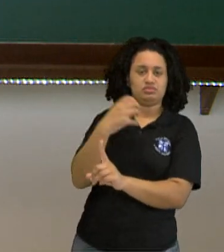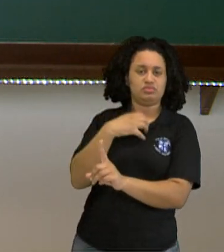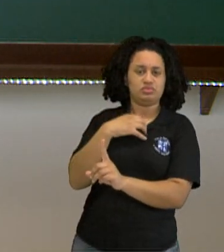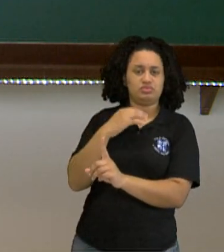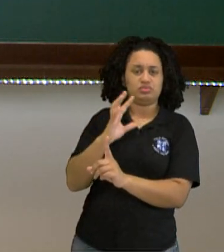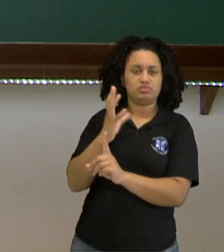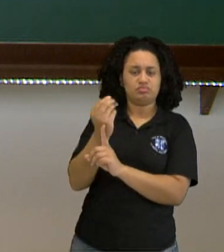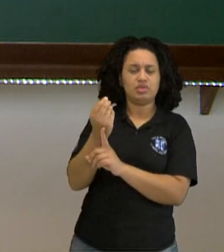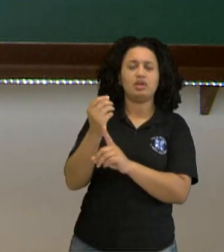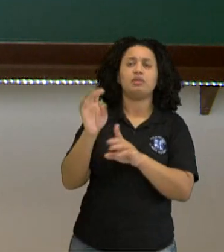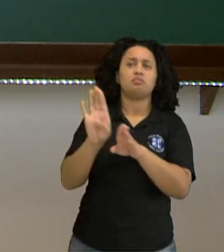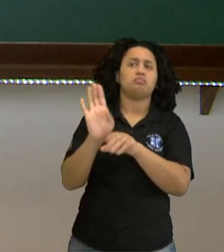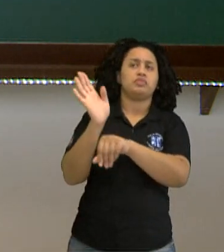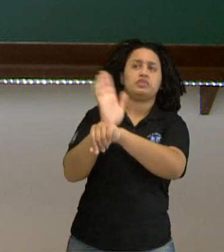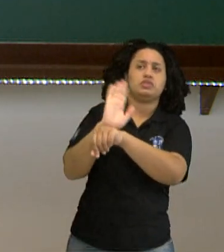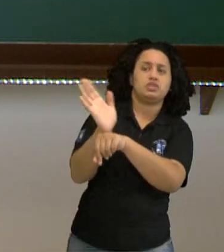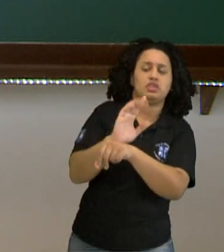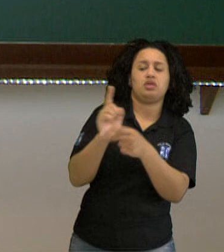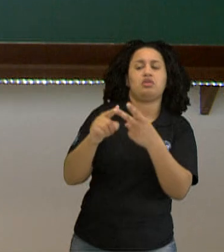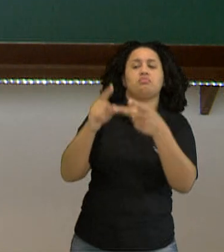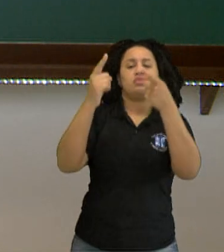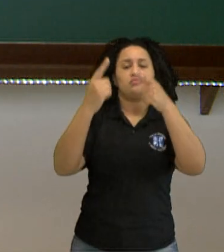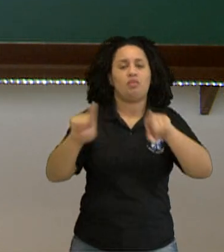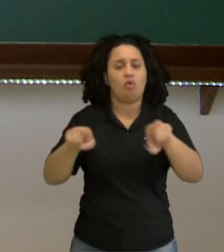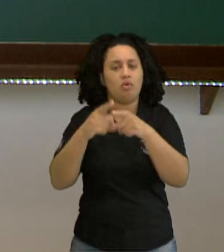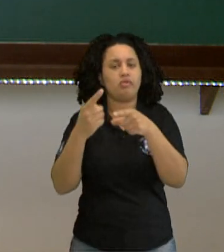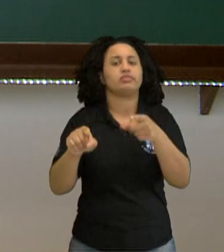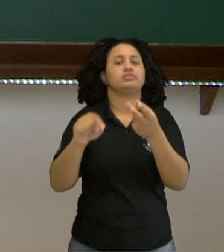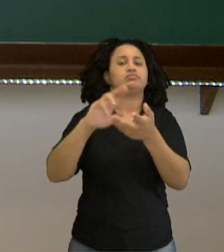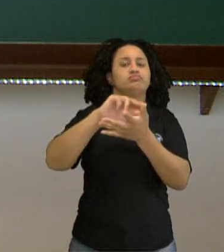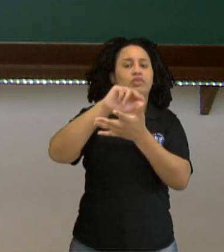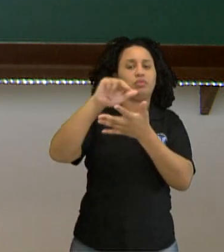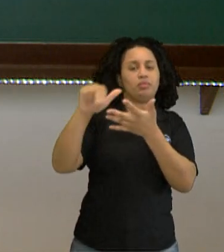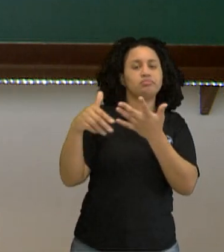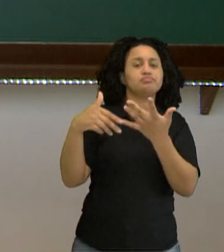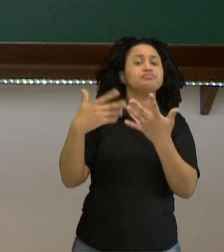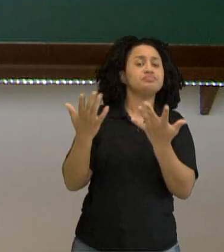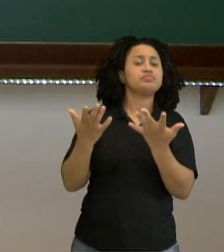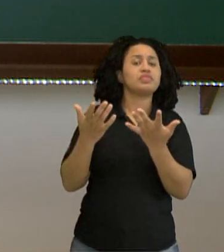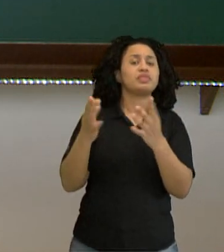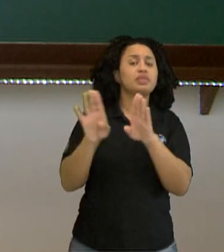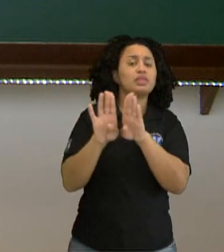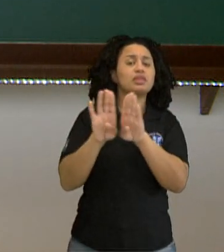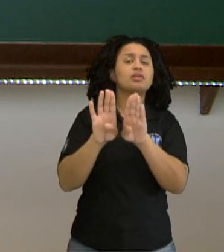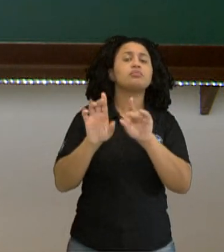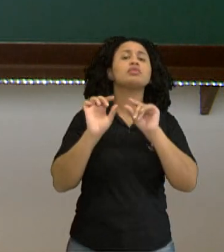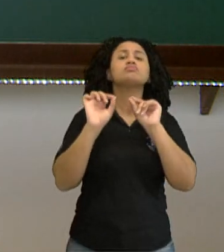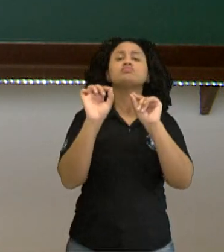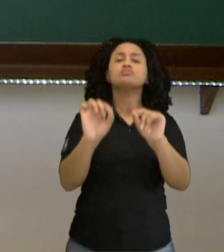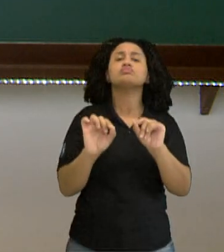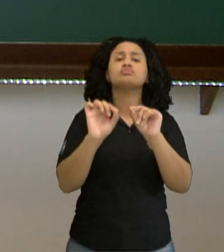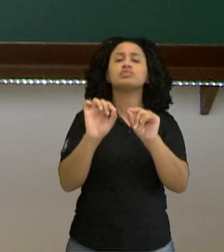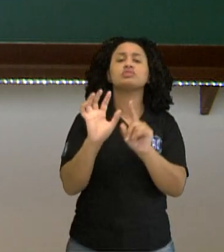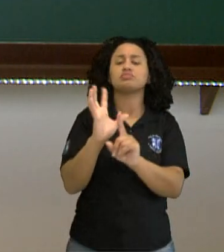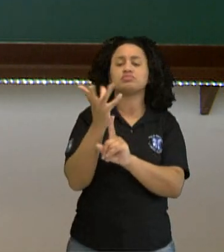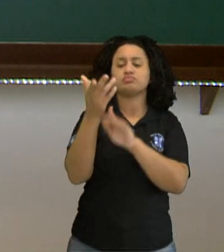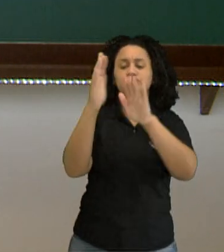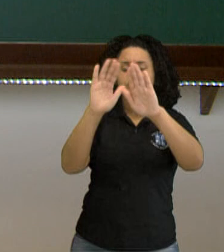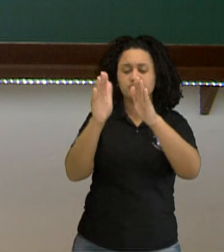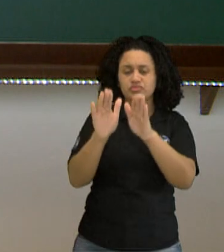falamos em cinema, quando falamos em música, né? Quando falamos propriamente nos